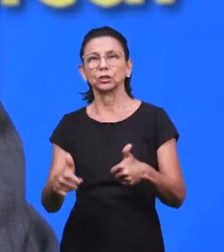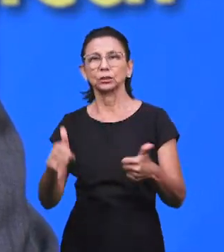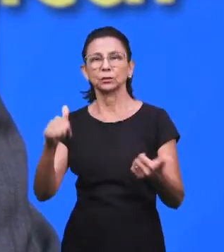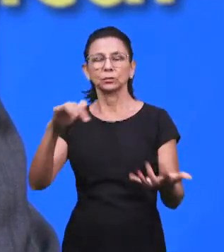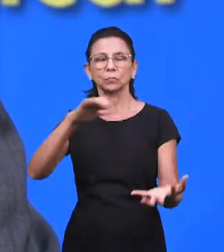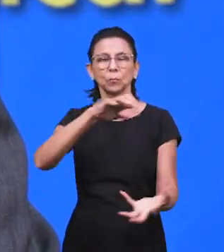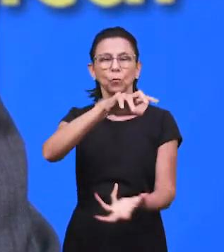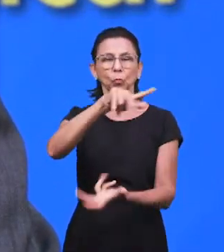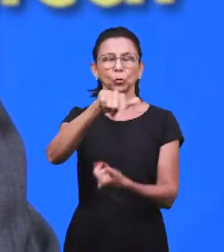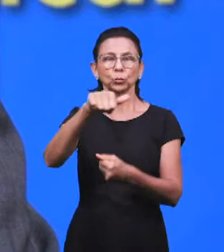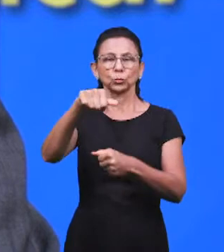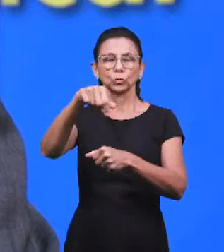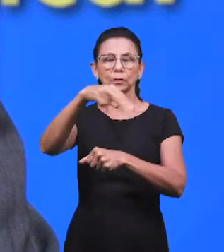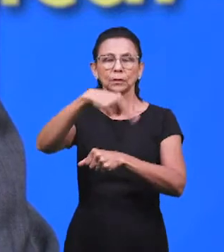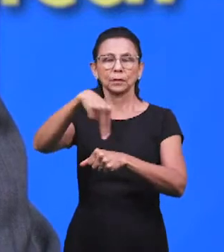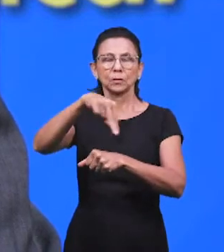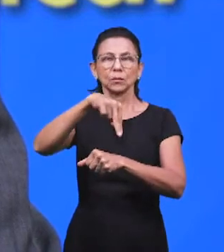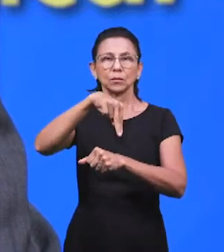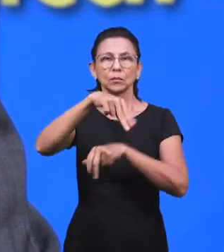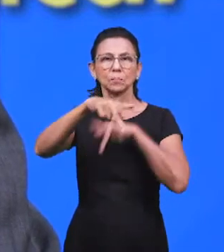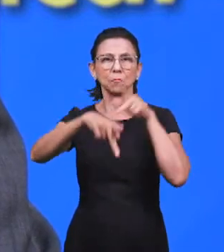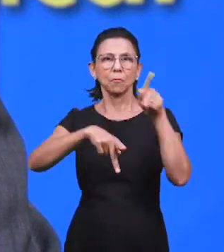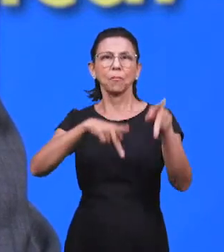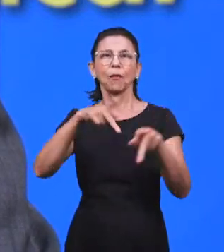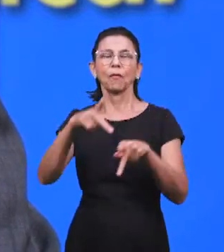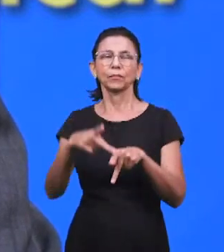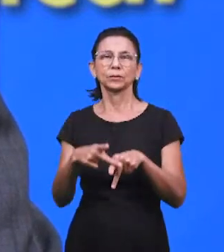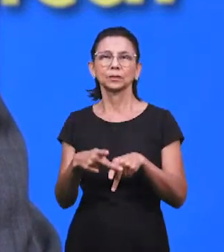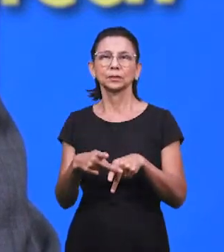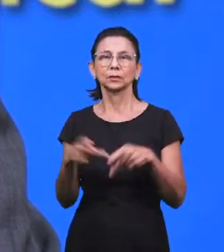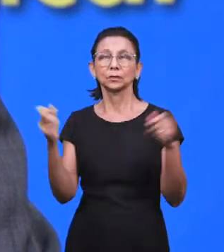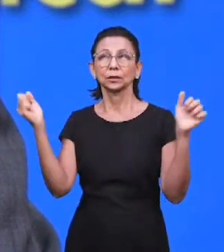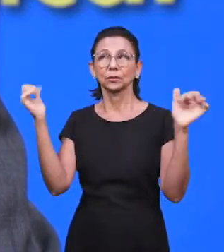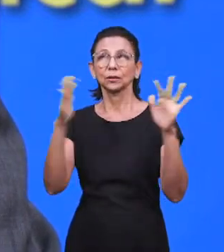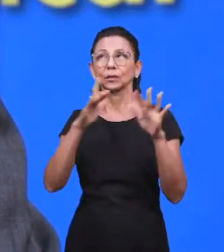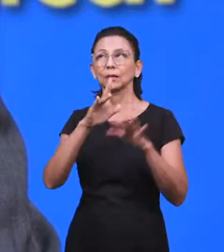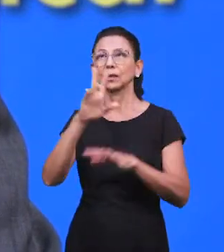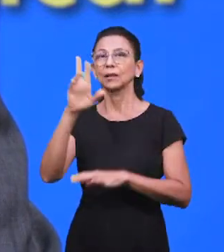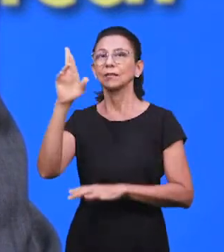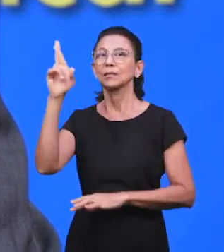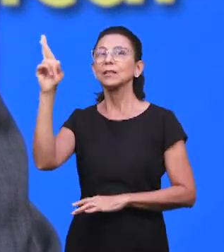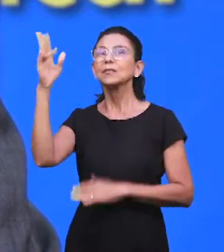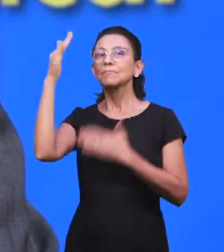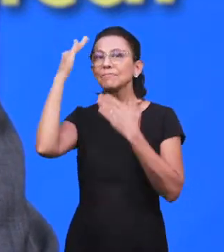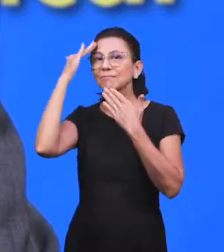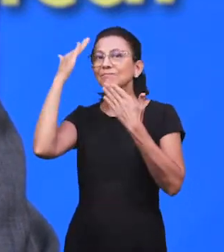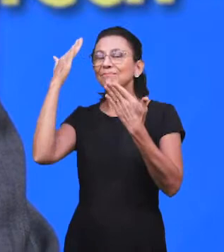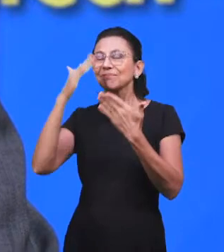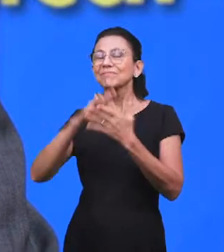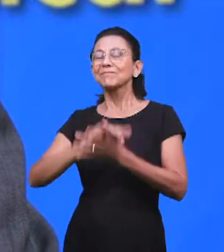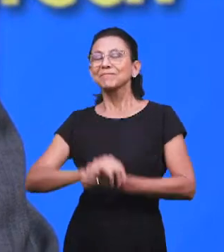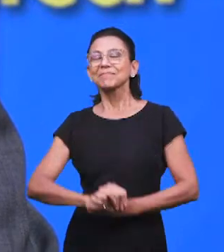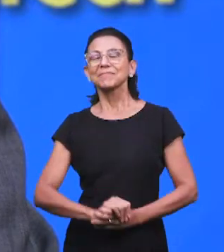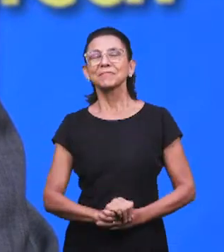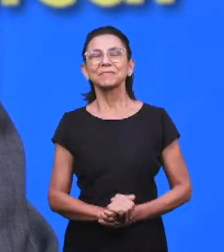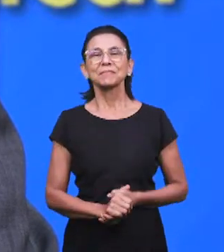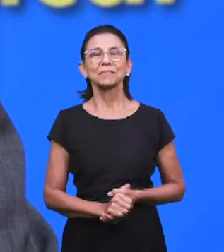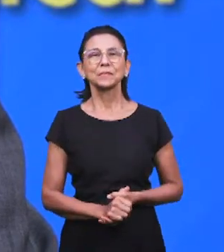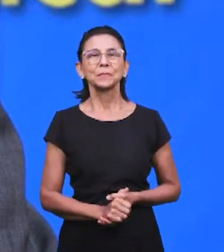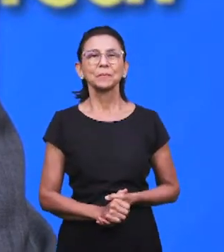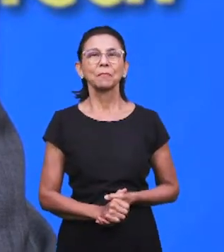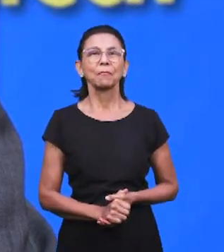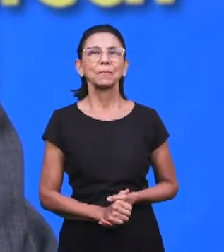vários povos, em várias nações, e é o motivo de nós glorificarmos ao Senhor, na resposta a essa pergunta da